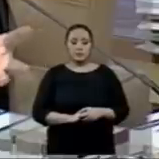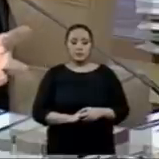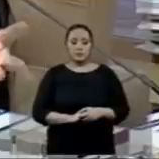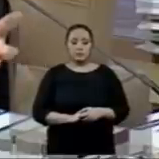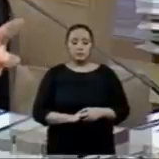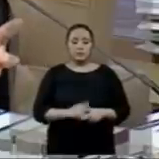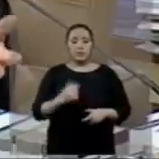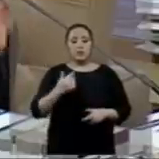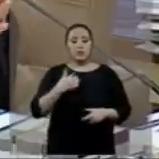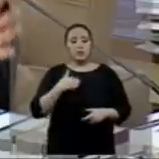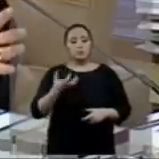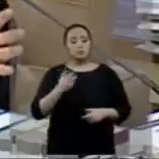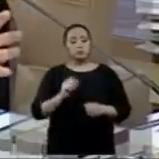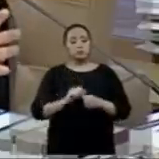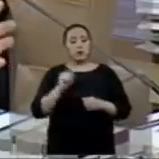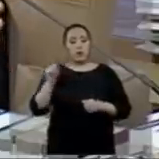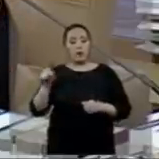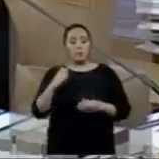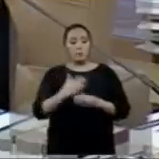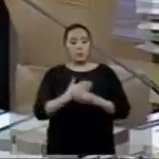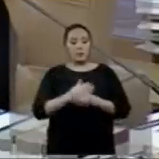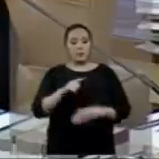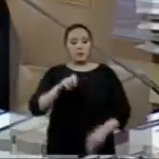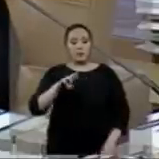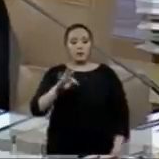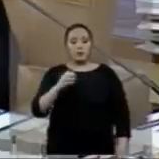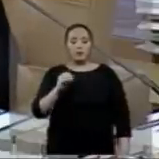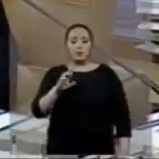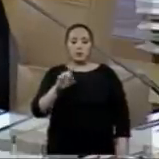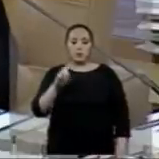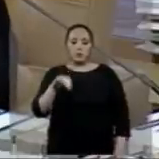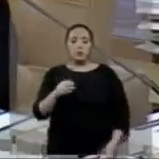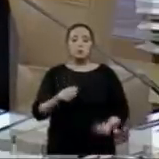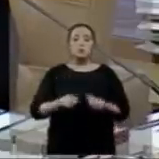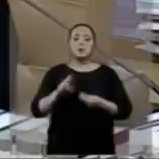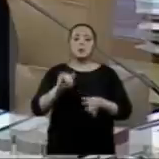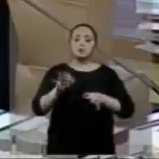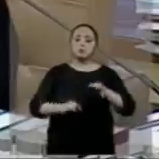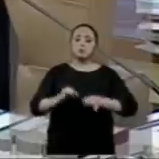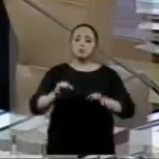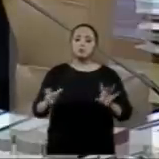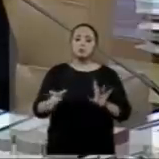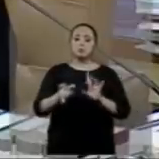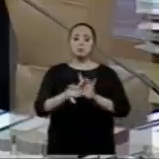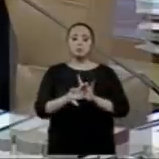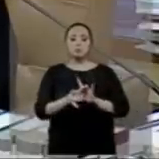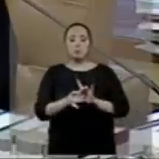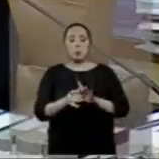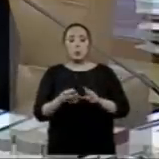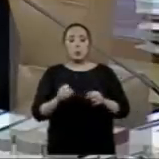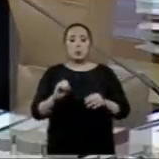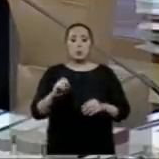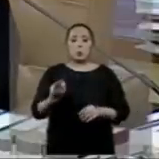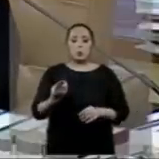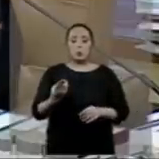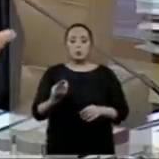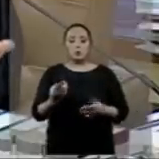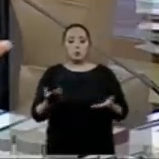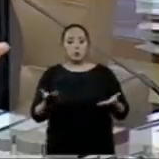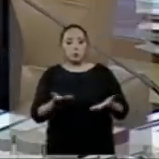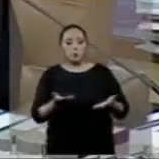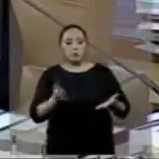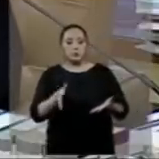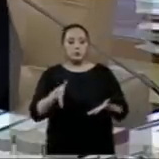de ordem, naqueles processos. Seria o caso de julgamento conjunto ou se hoje, ouviria e